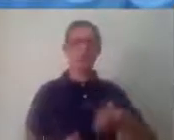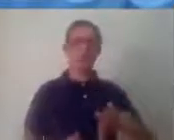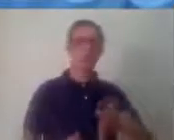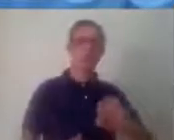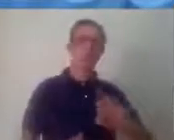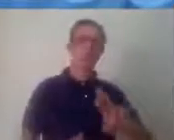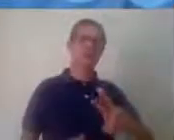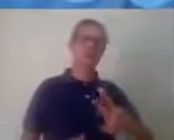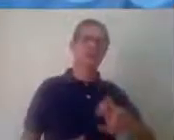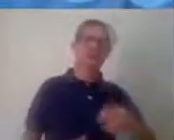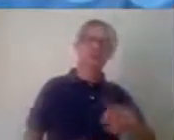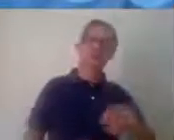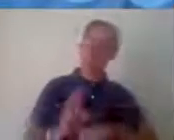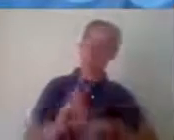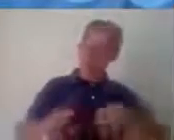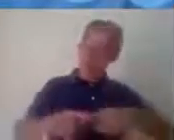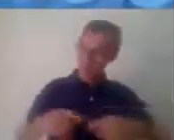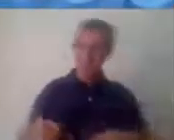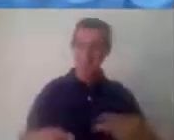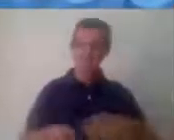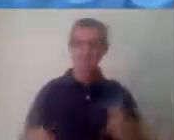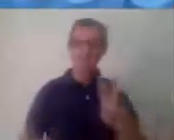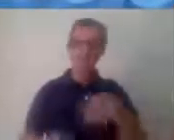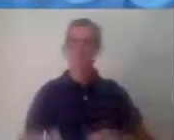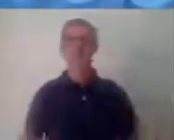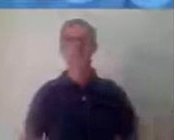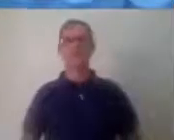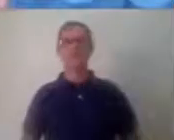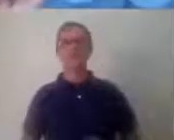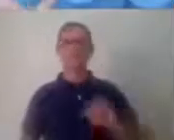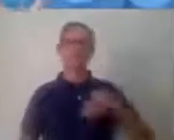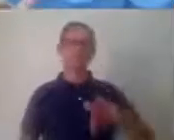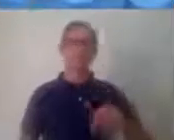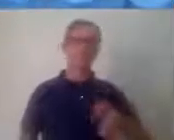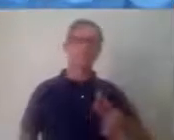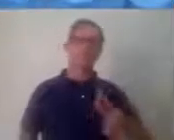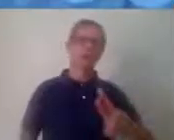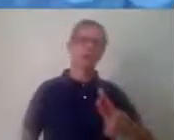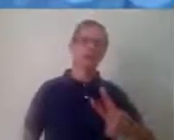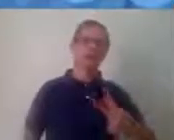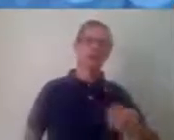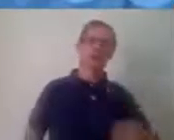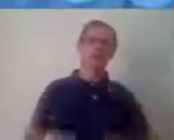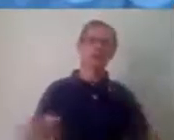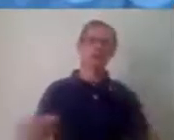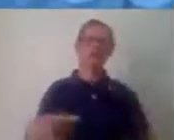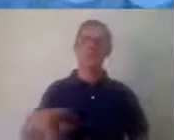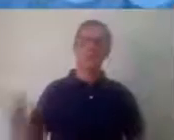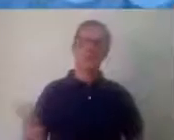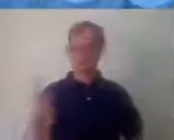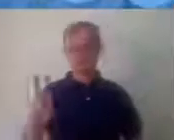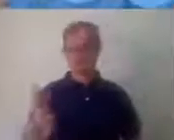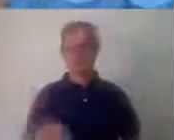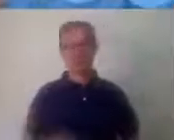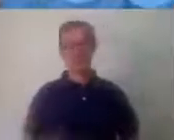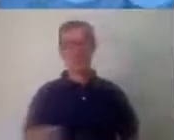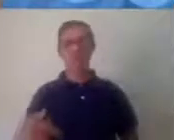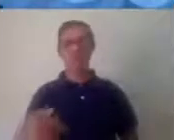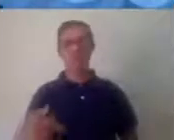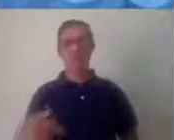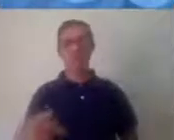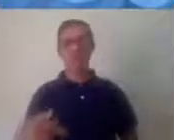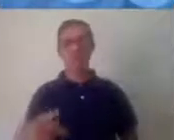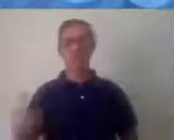Cuidado com a diferença. Mínimo local em um intervalo. Máximo local, o mínimo, ó, máximo absoluto ou